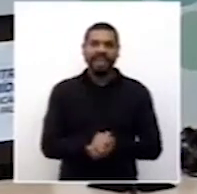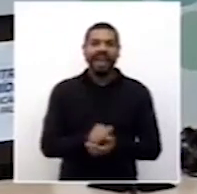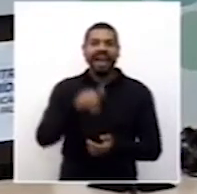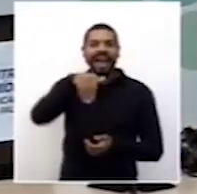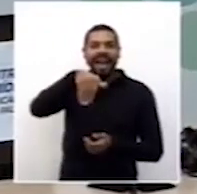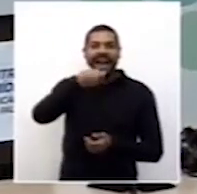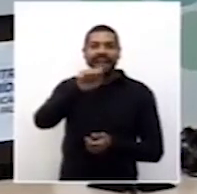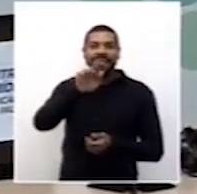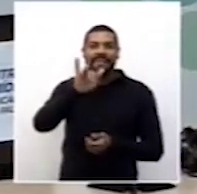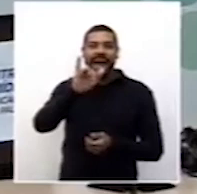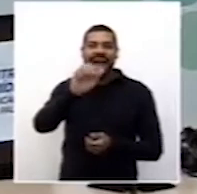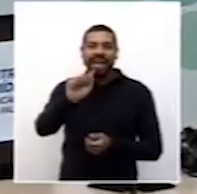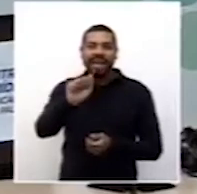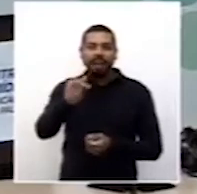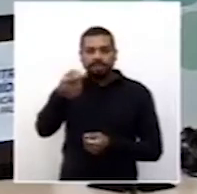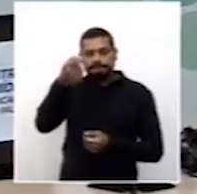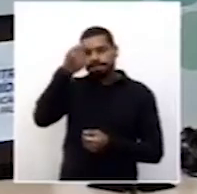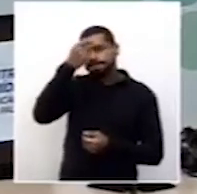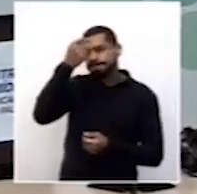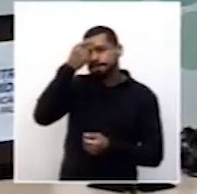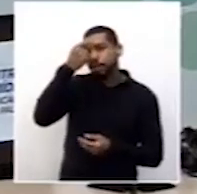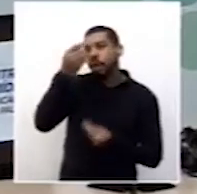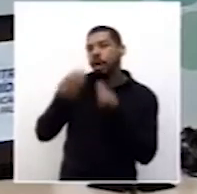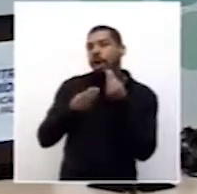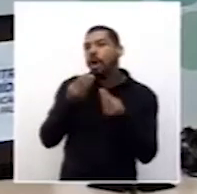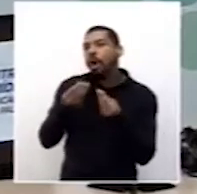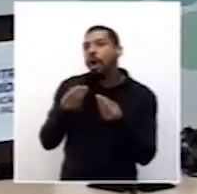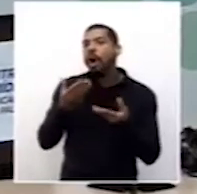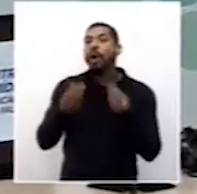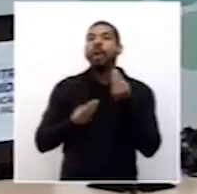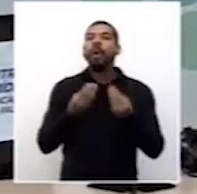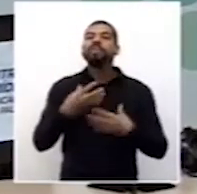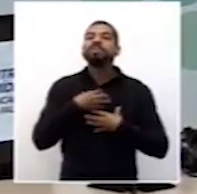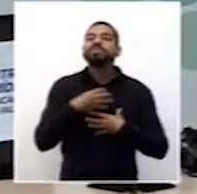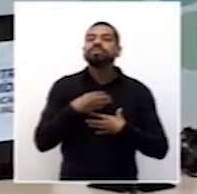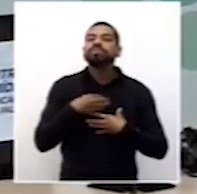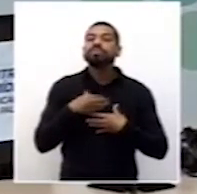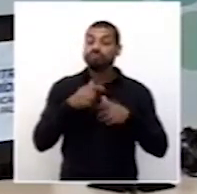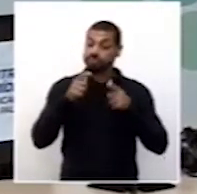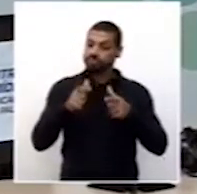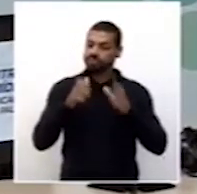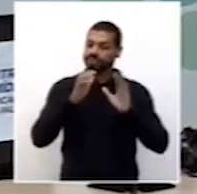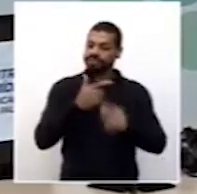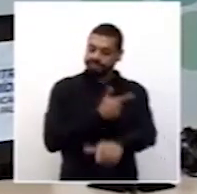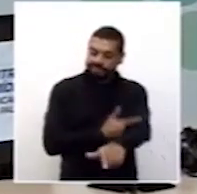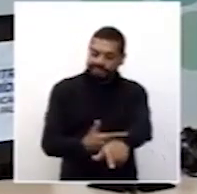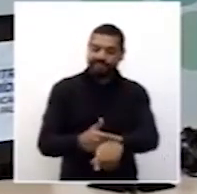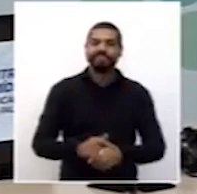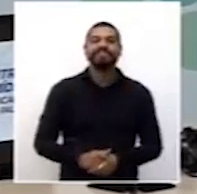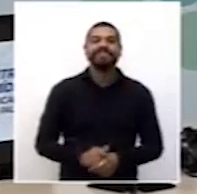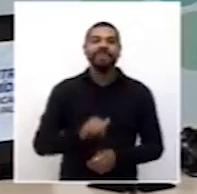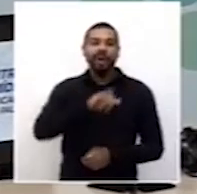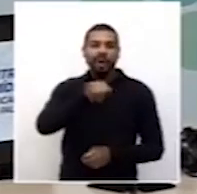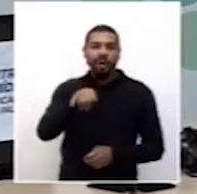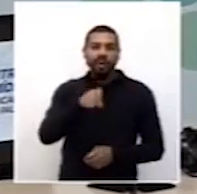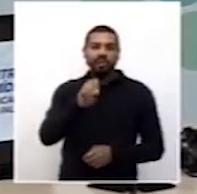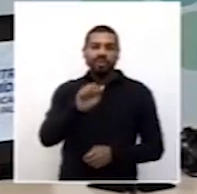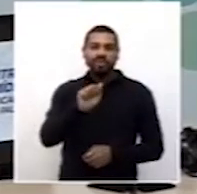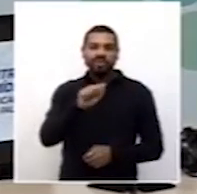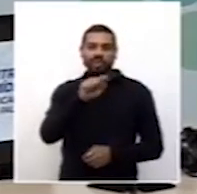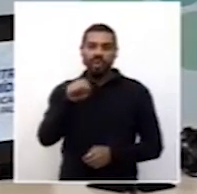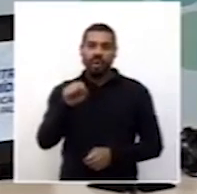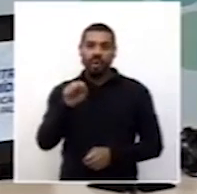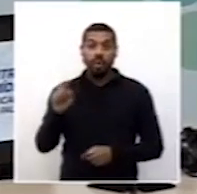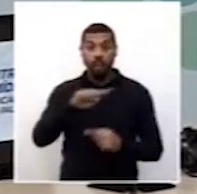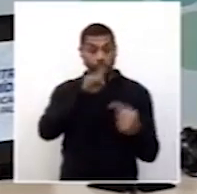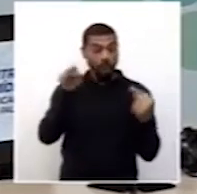diz, conscientizar as pessoas para se comportarem. O João, o objetivo era